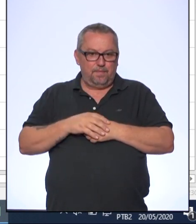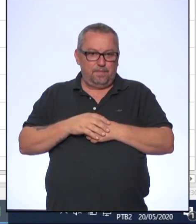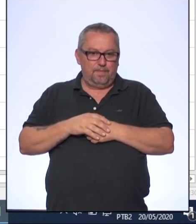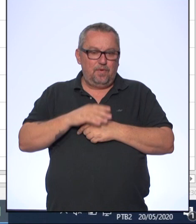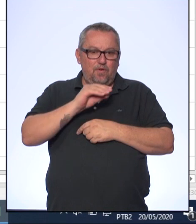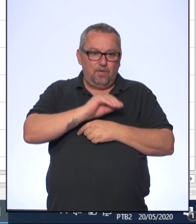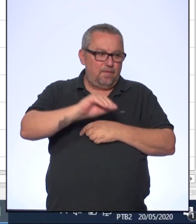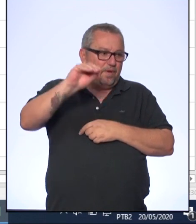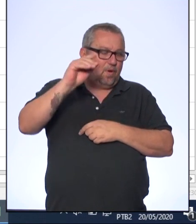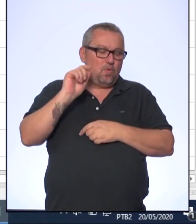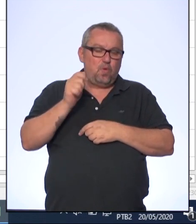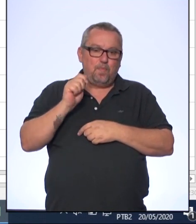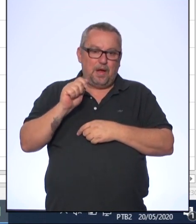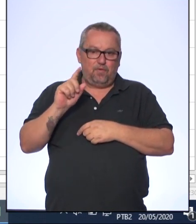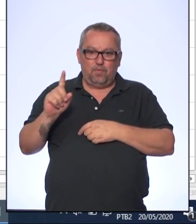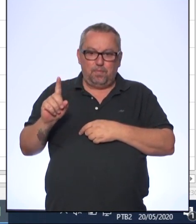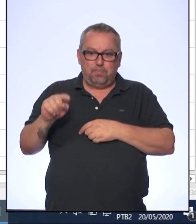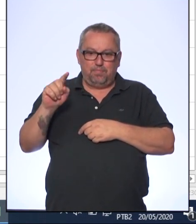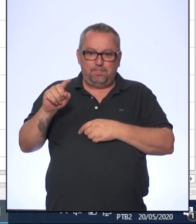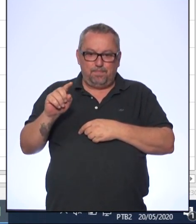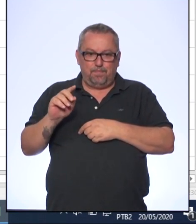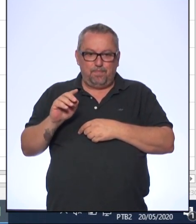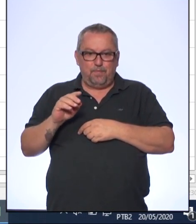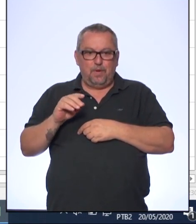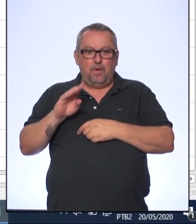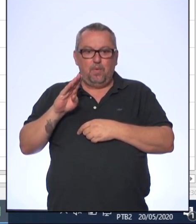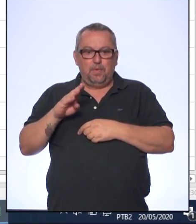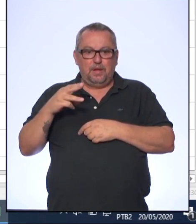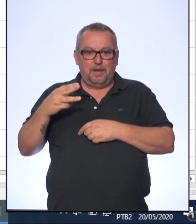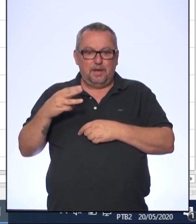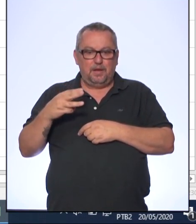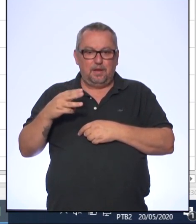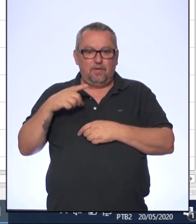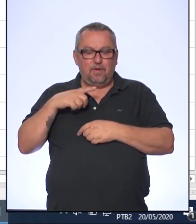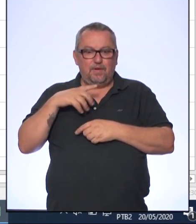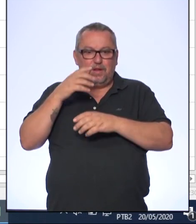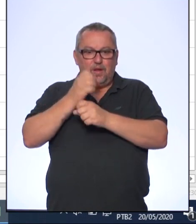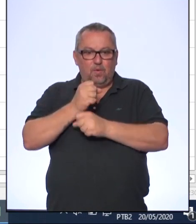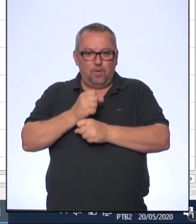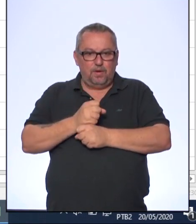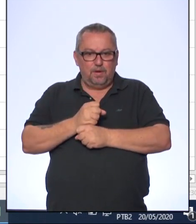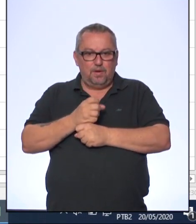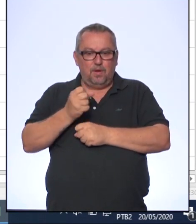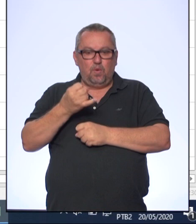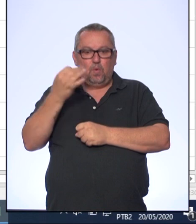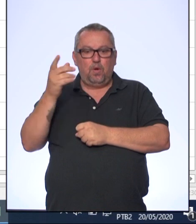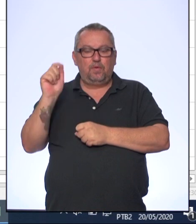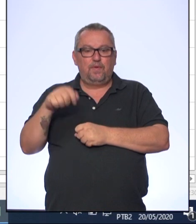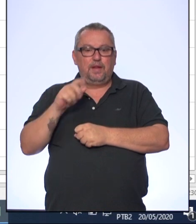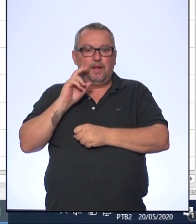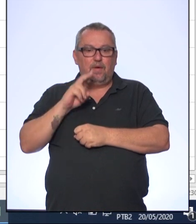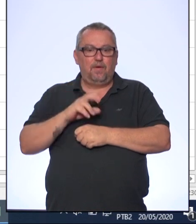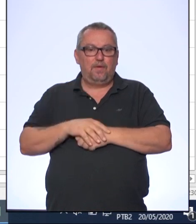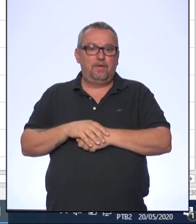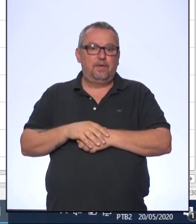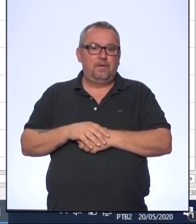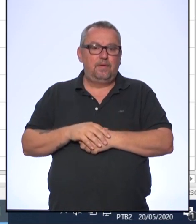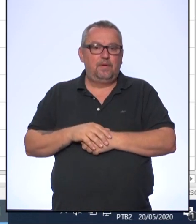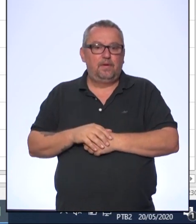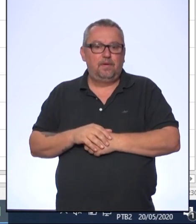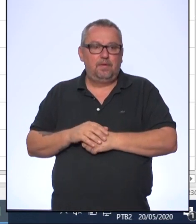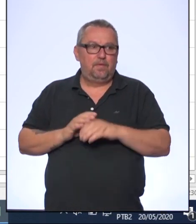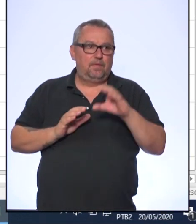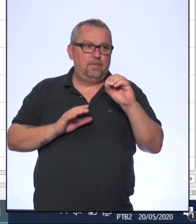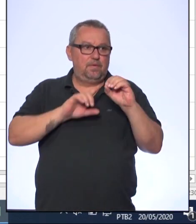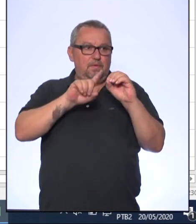ó, no 40, no caso é meu B3, eu vou ter a conta. Quanto tem que dar aqui, ó? É o que estava lá.